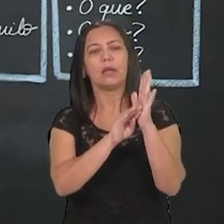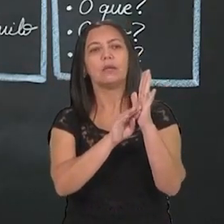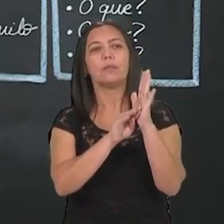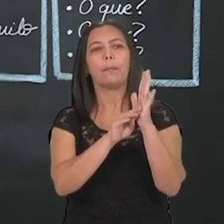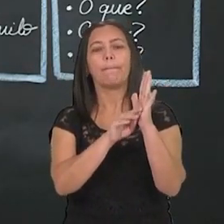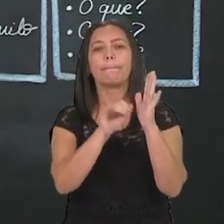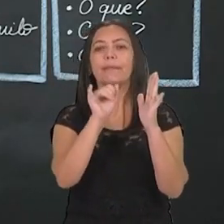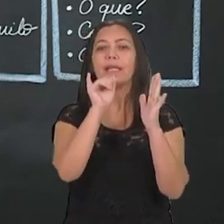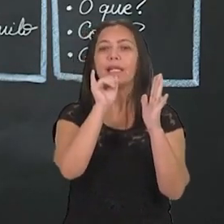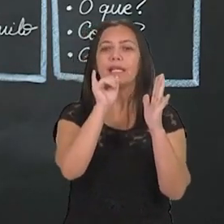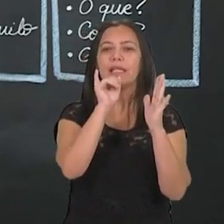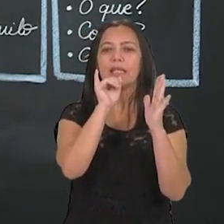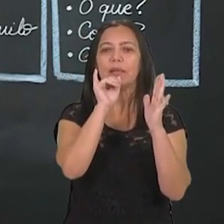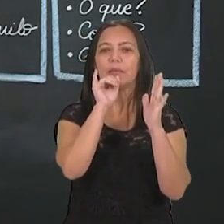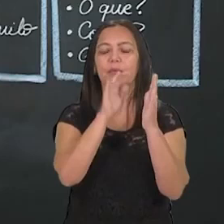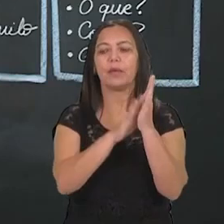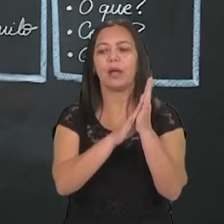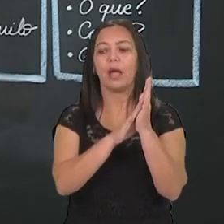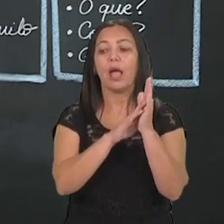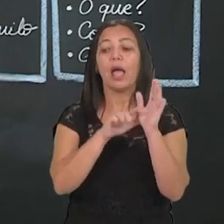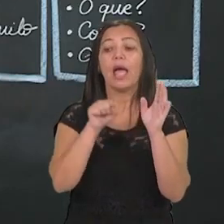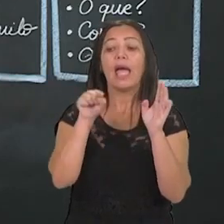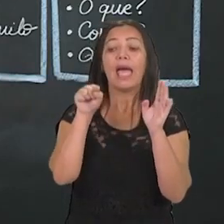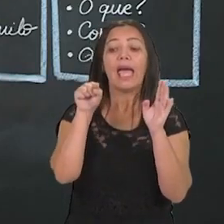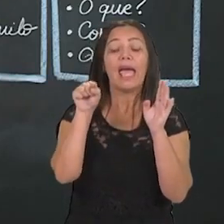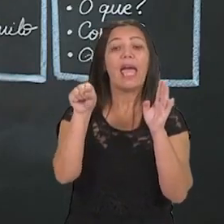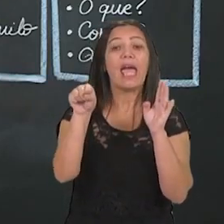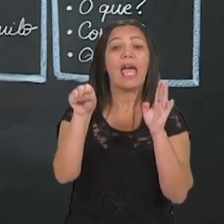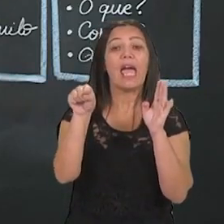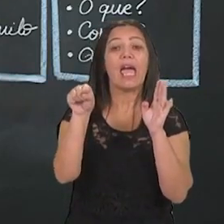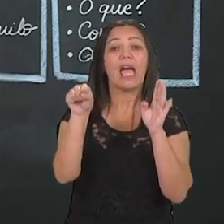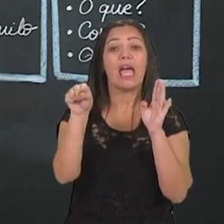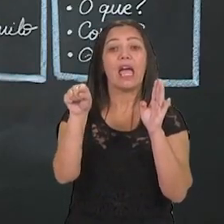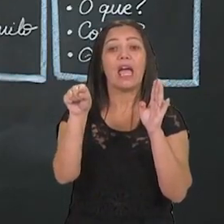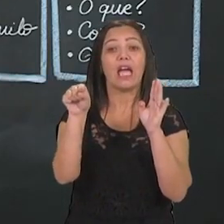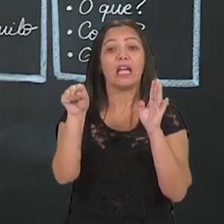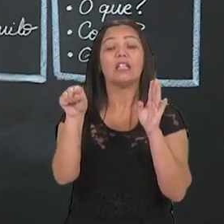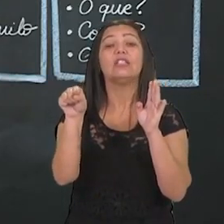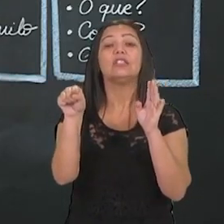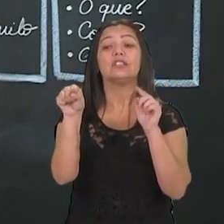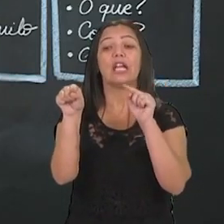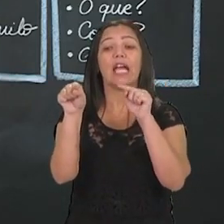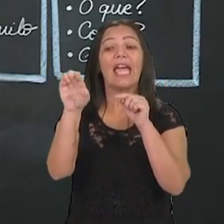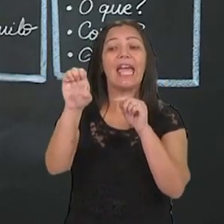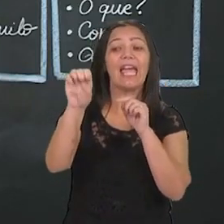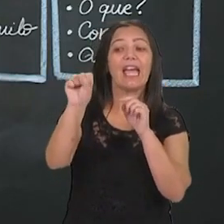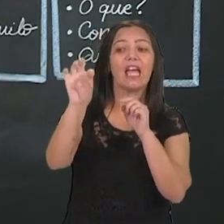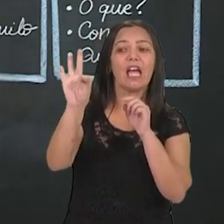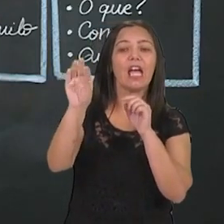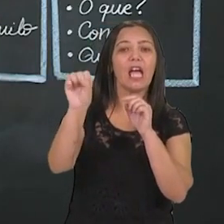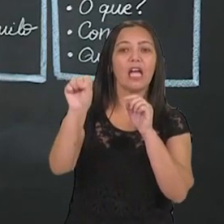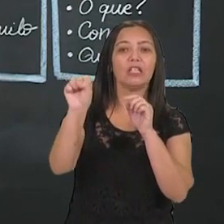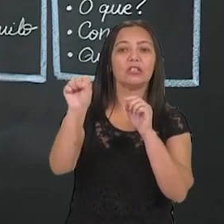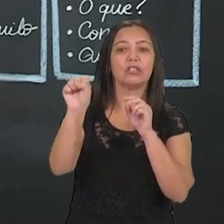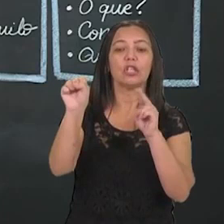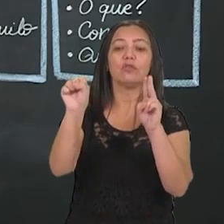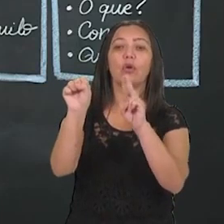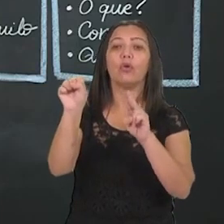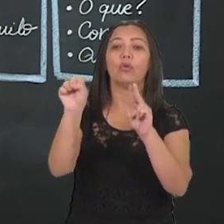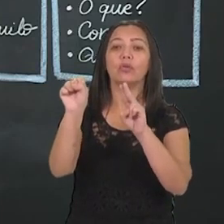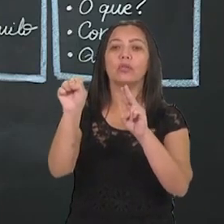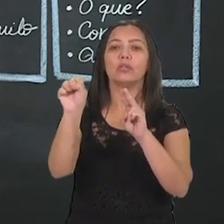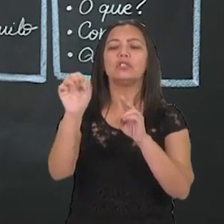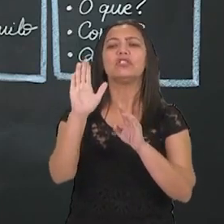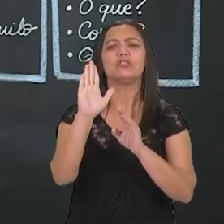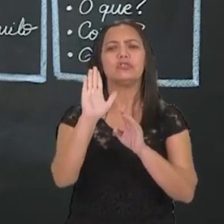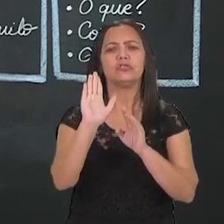principais medidas foi esta. Que esta? A medida que eu vou falar ainda. Então eu uso este, esta ou isto. Mas se eu já